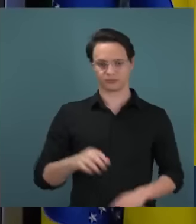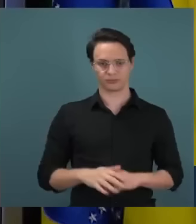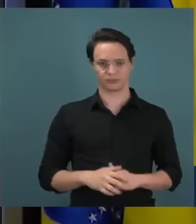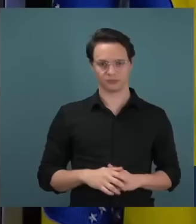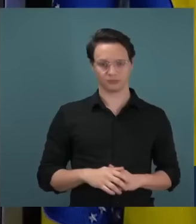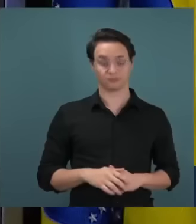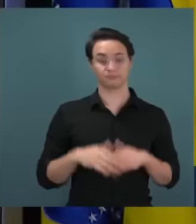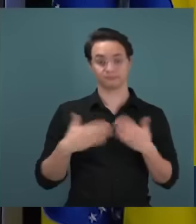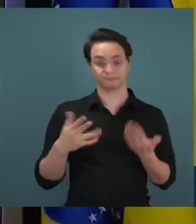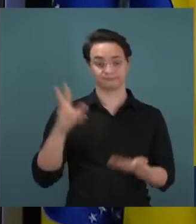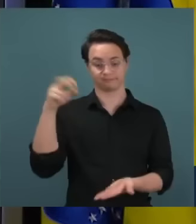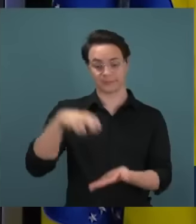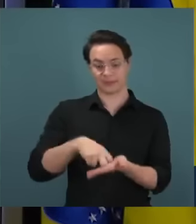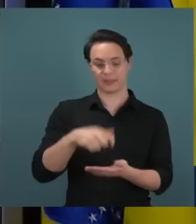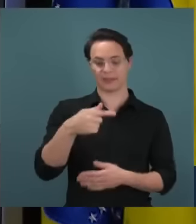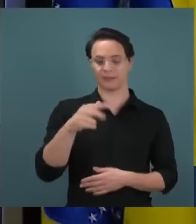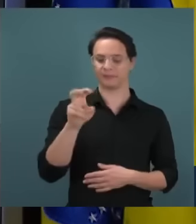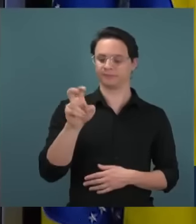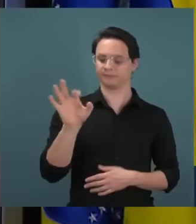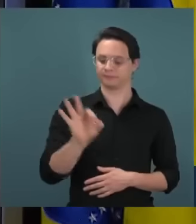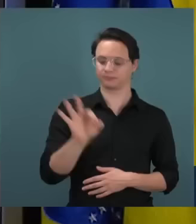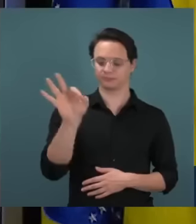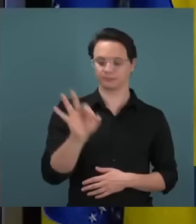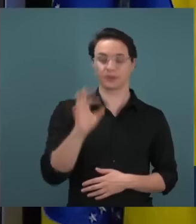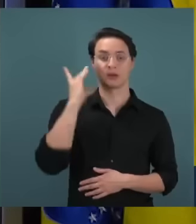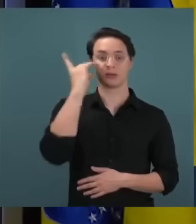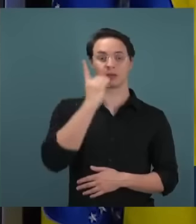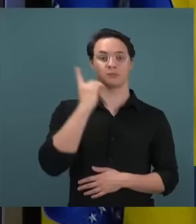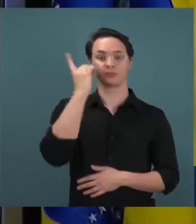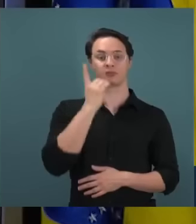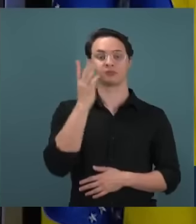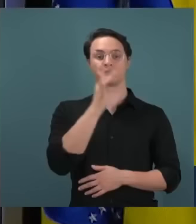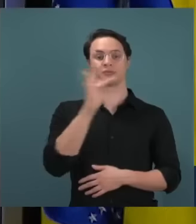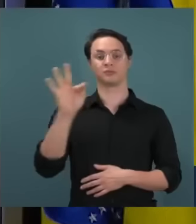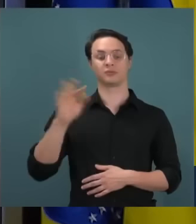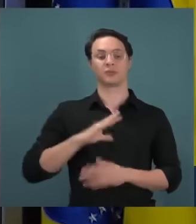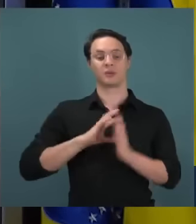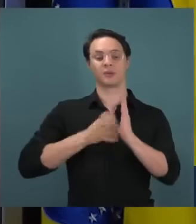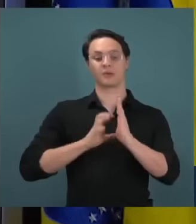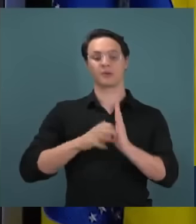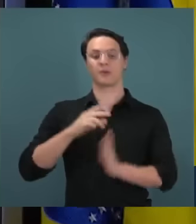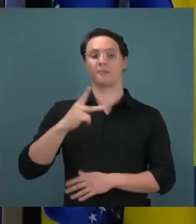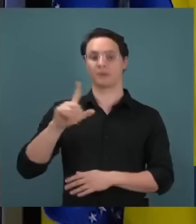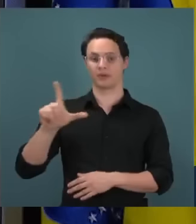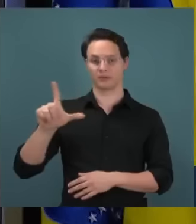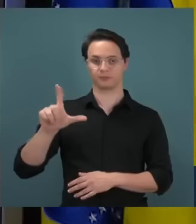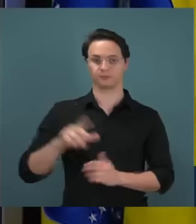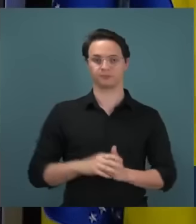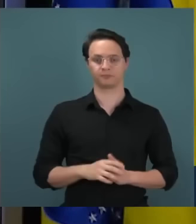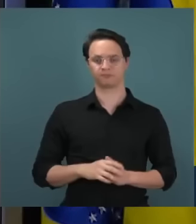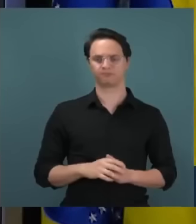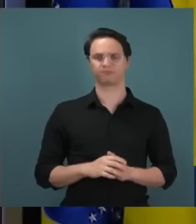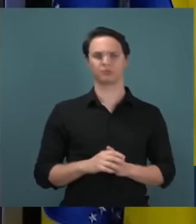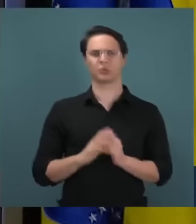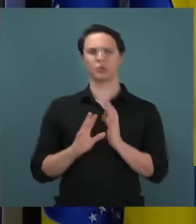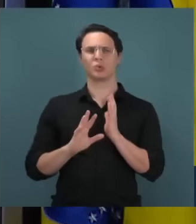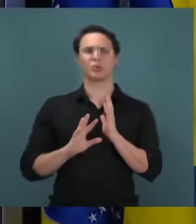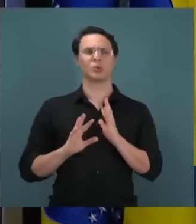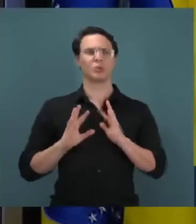casos dizem respeito a deputados federais apenas do Partido Liberal, do PL. De todo o